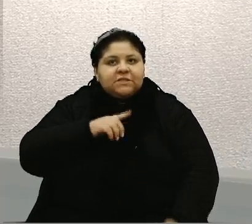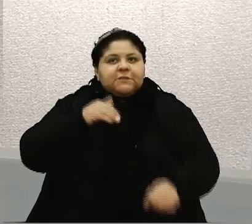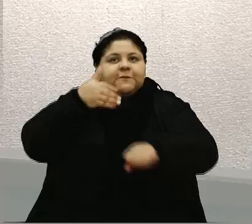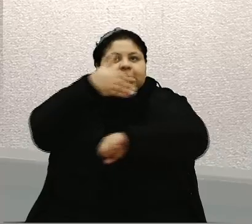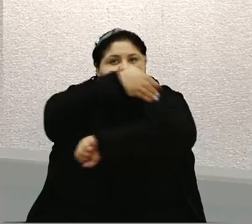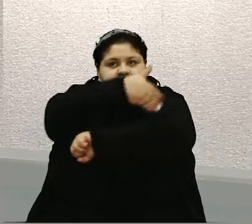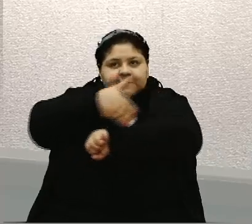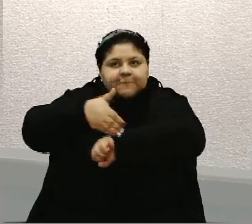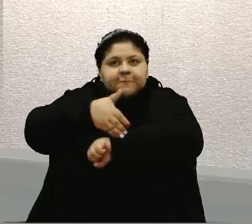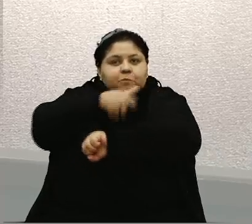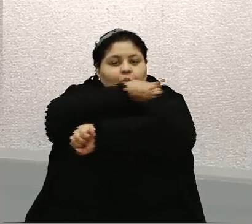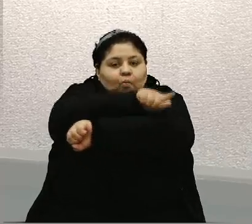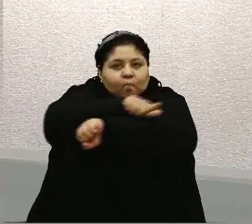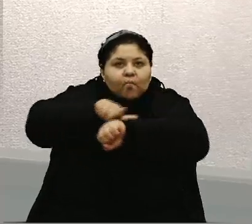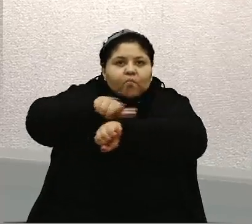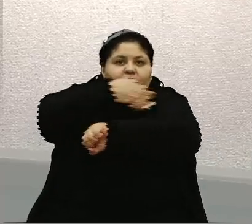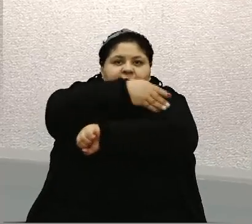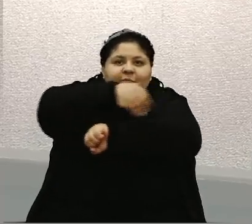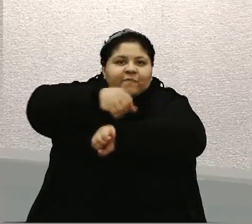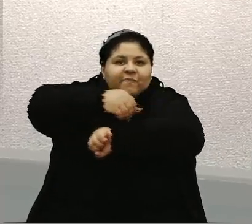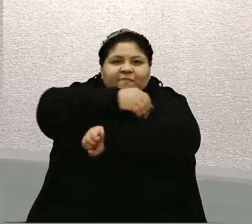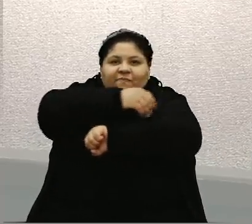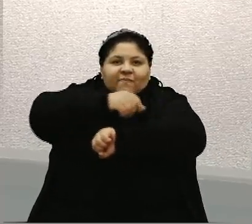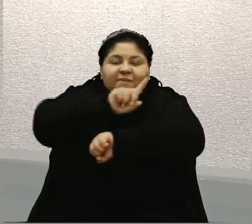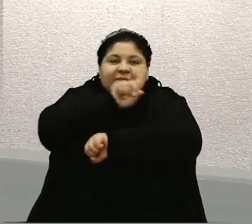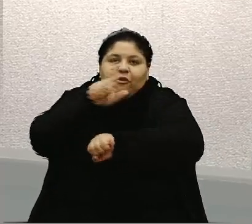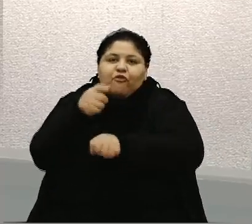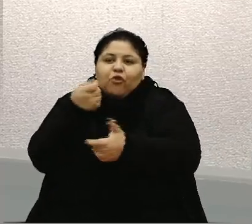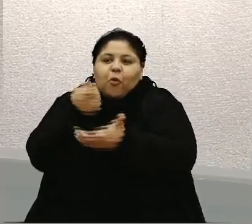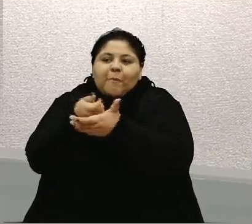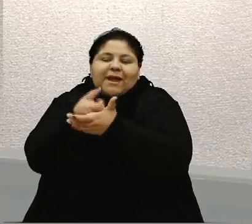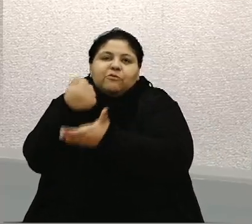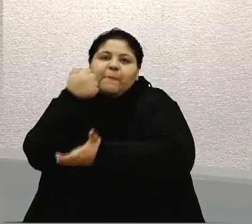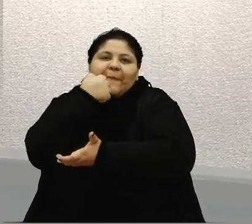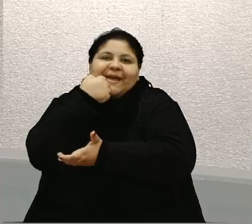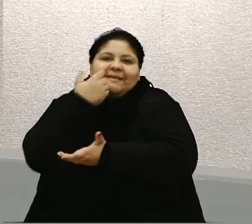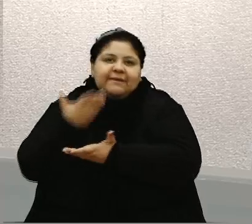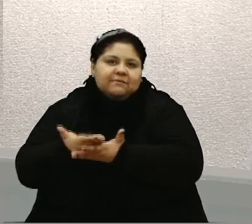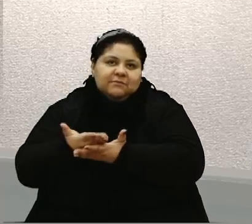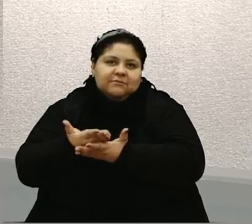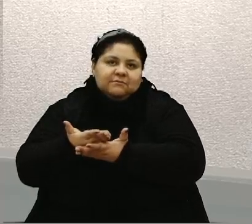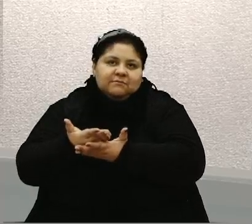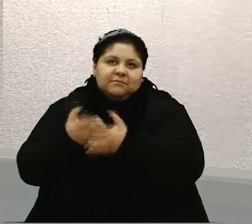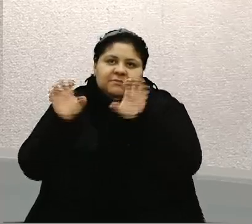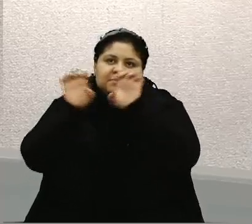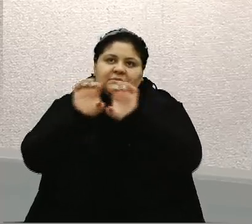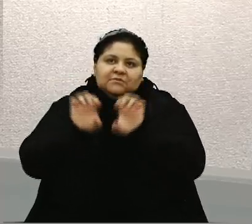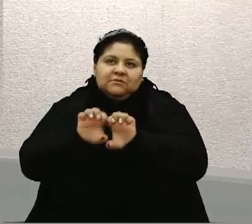gente sabe disso, mas não foi comprado pedras, não foi posto estruturas. Não